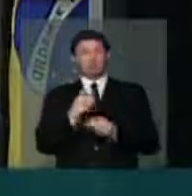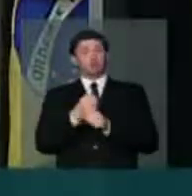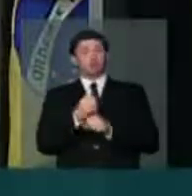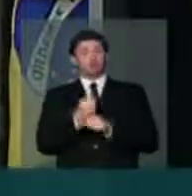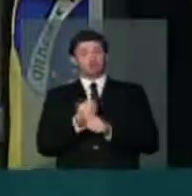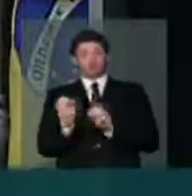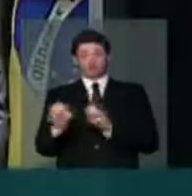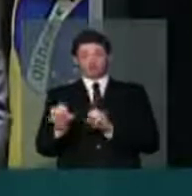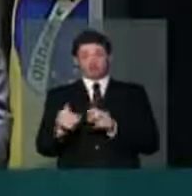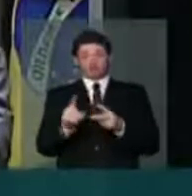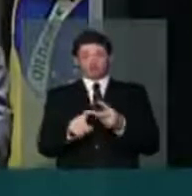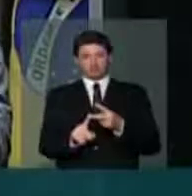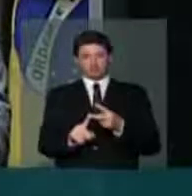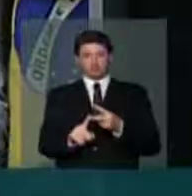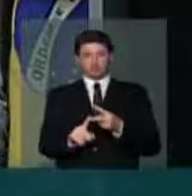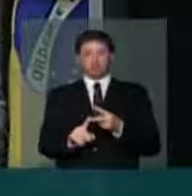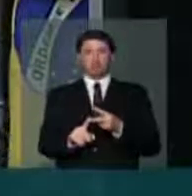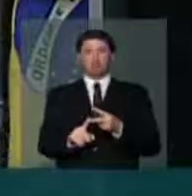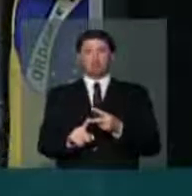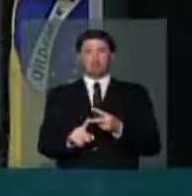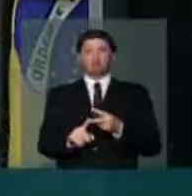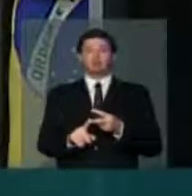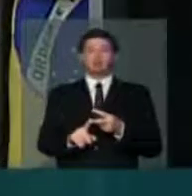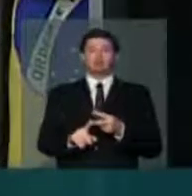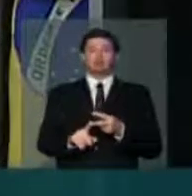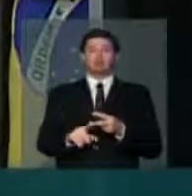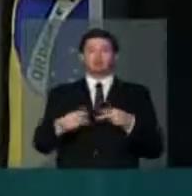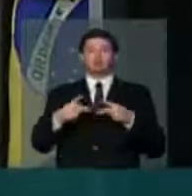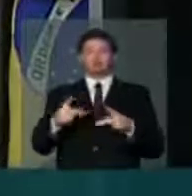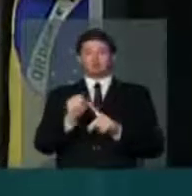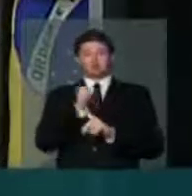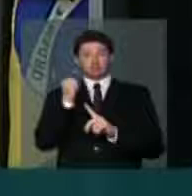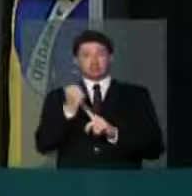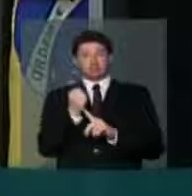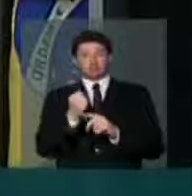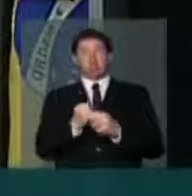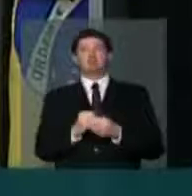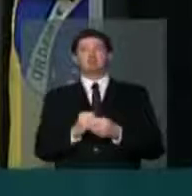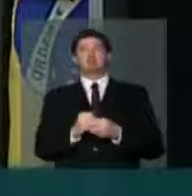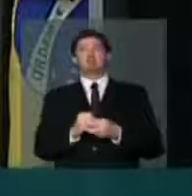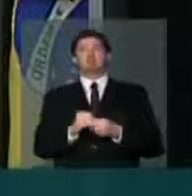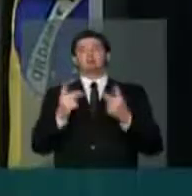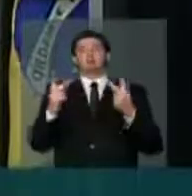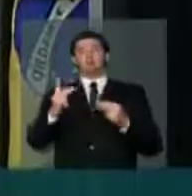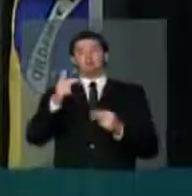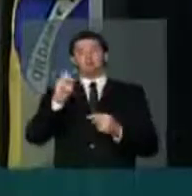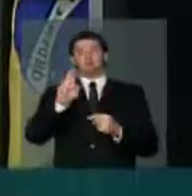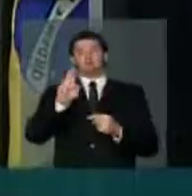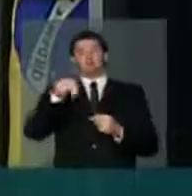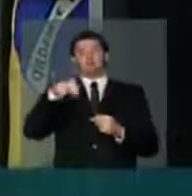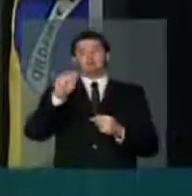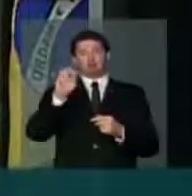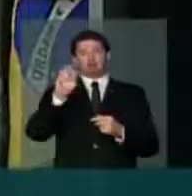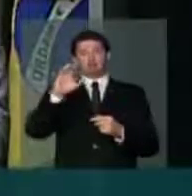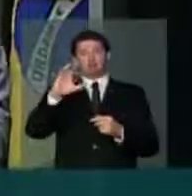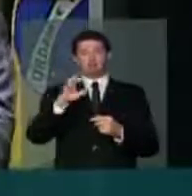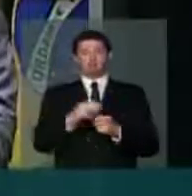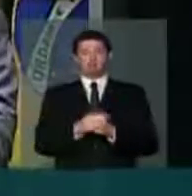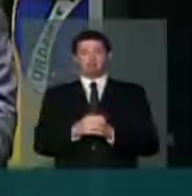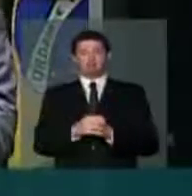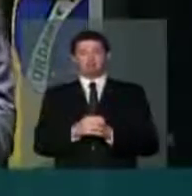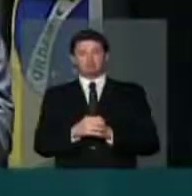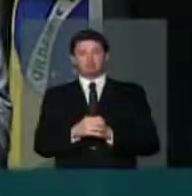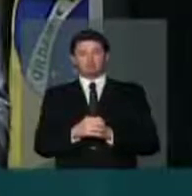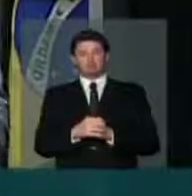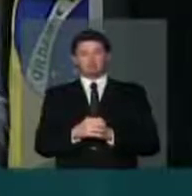orçamento da educação, em programas sociais como o Pronatec e até